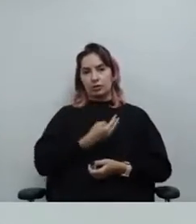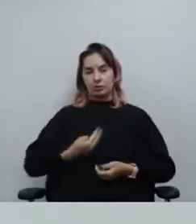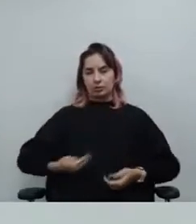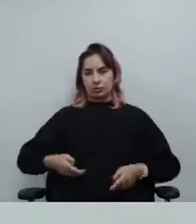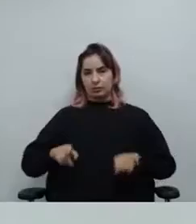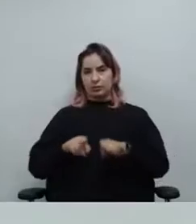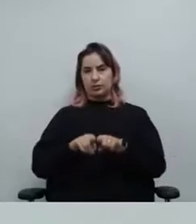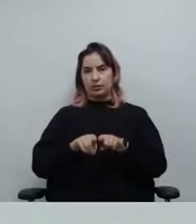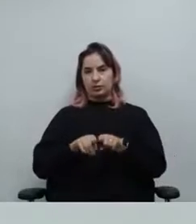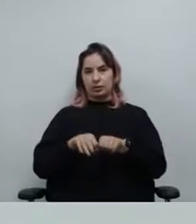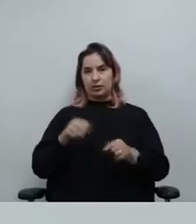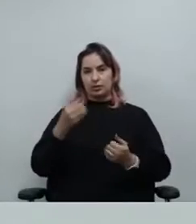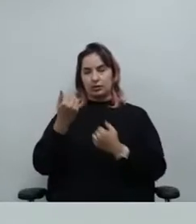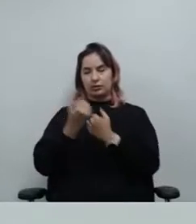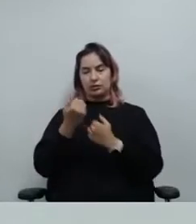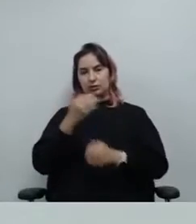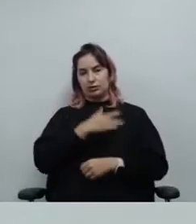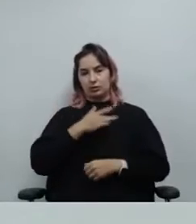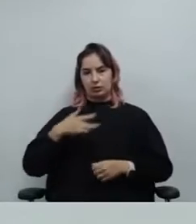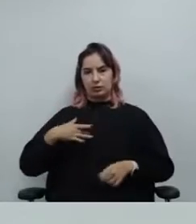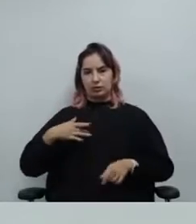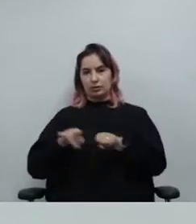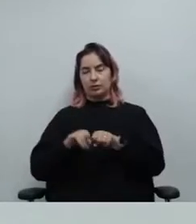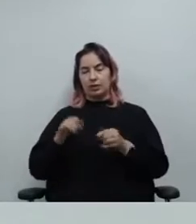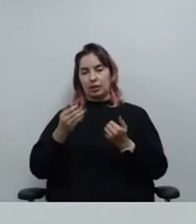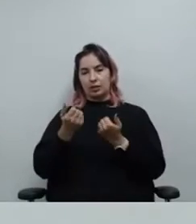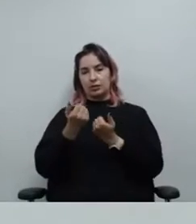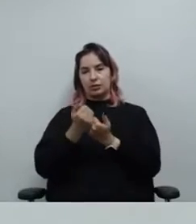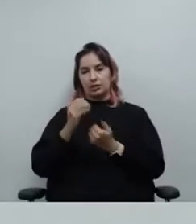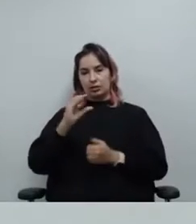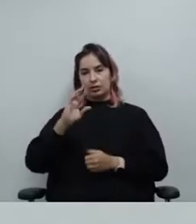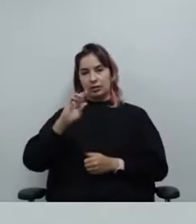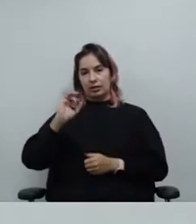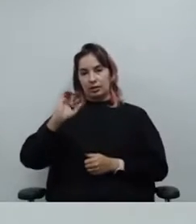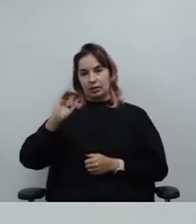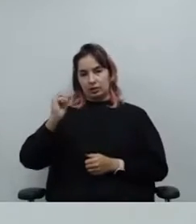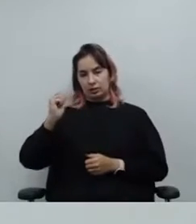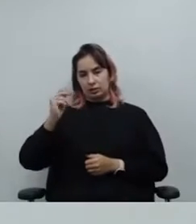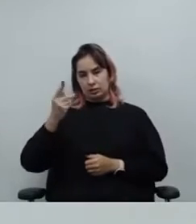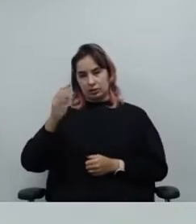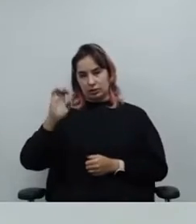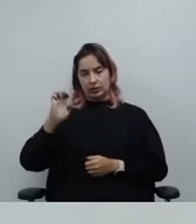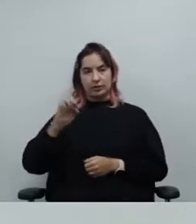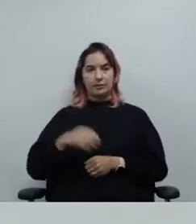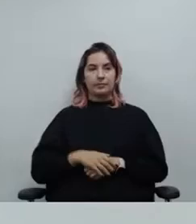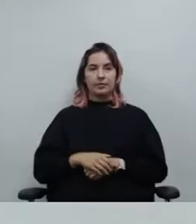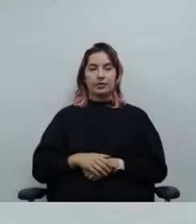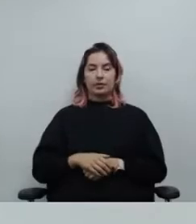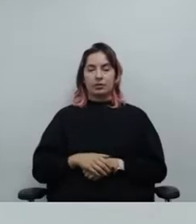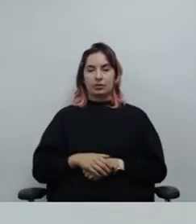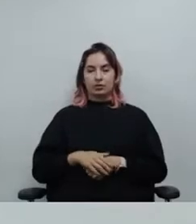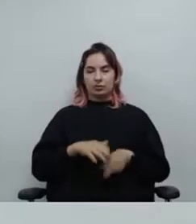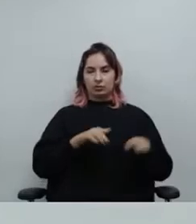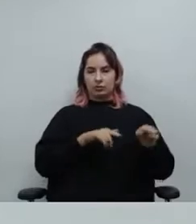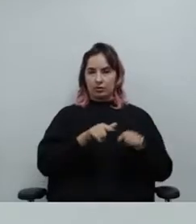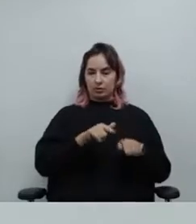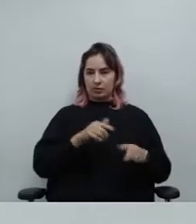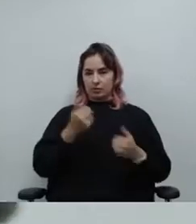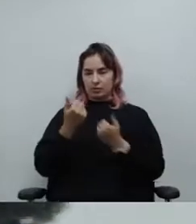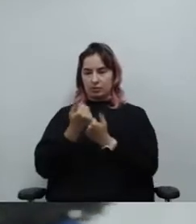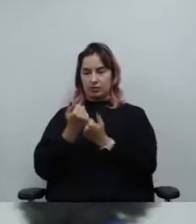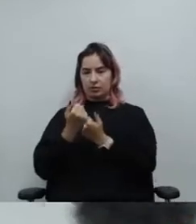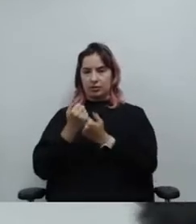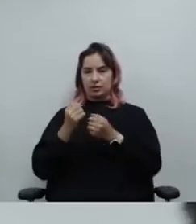auxílio saúde e o auxílio creche educação. No que tange a nomeação dos cargos em comissão de assistentes técnicos